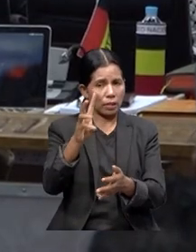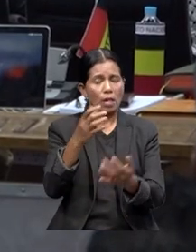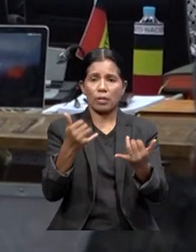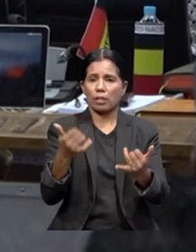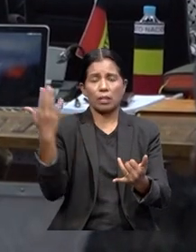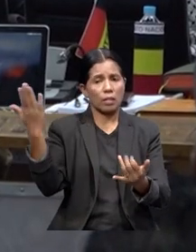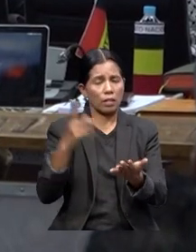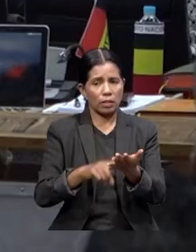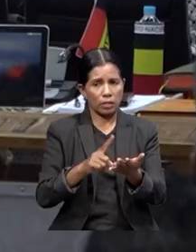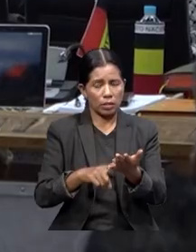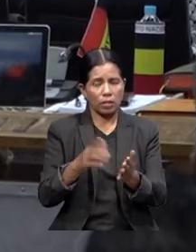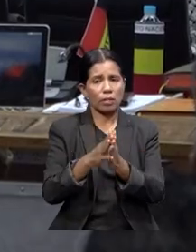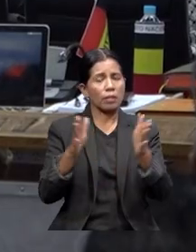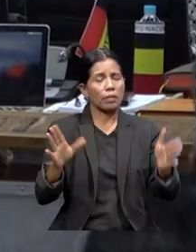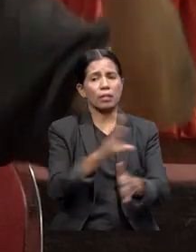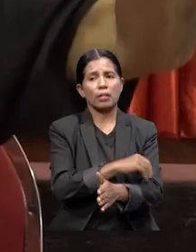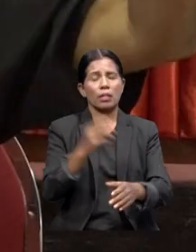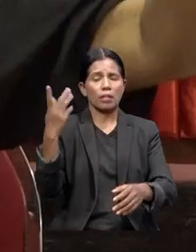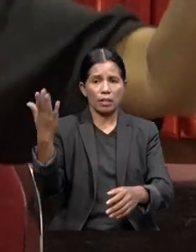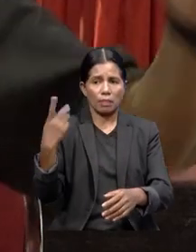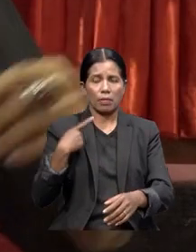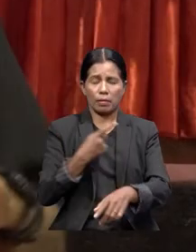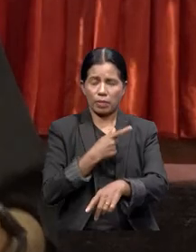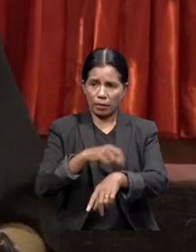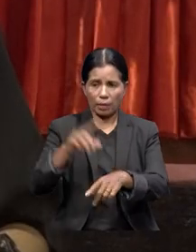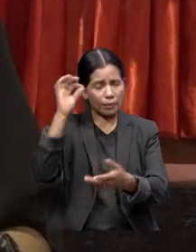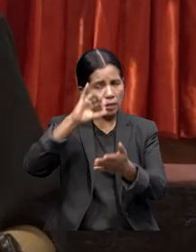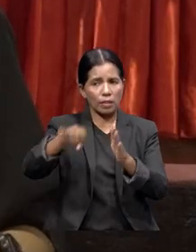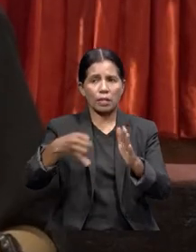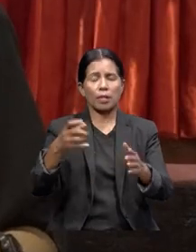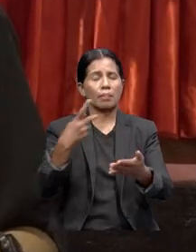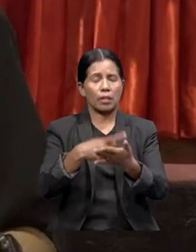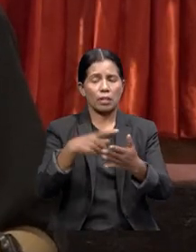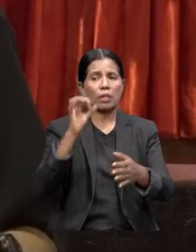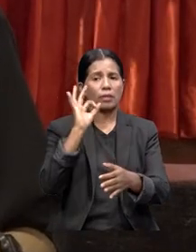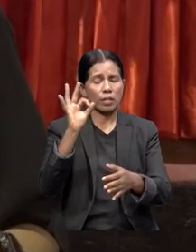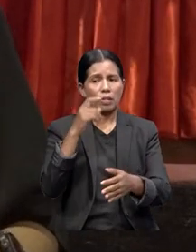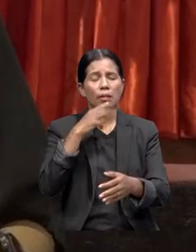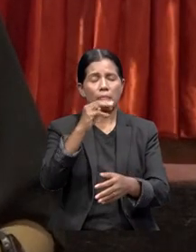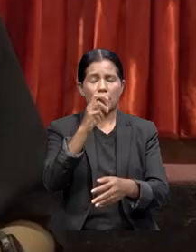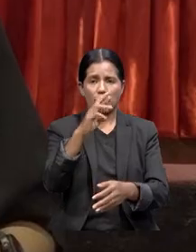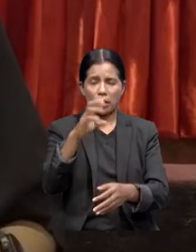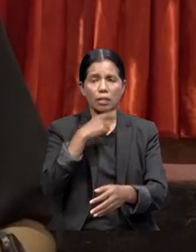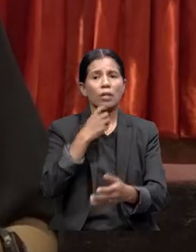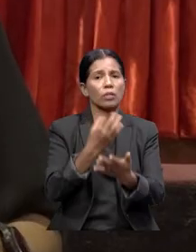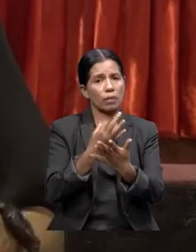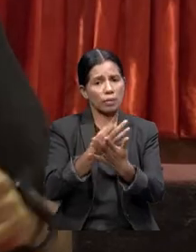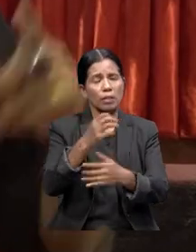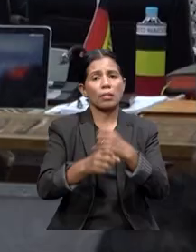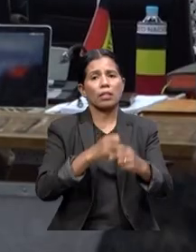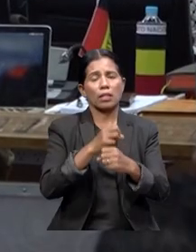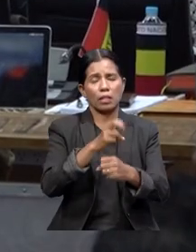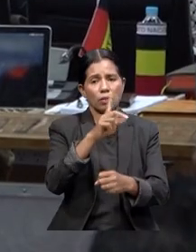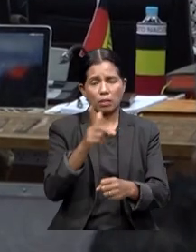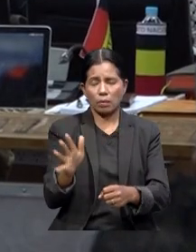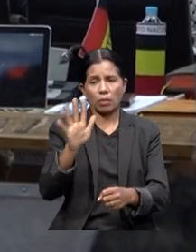hela diskusang fase general dadi ia Parlamento Nasional. Sekretario Geral Partido Fretling Maria Alcatiri hateten orsamento ba tina ng ring roron resen lima